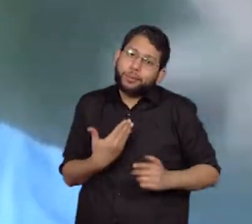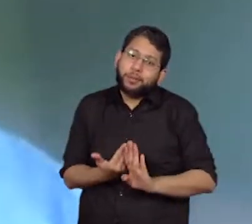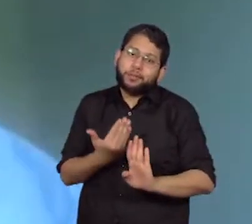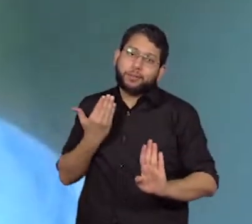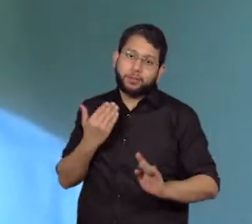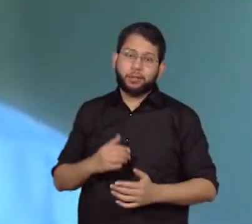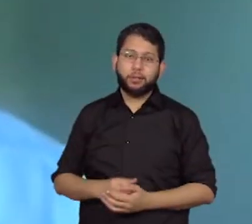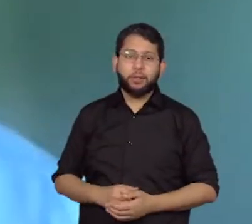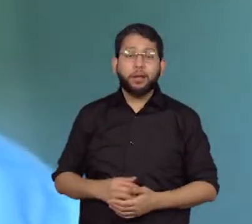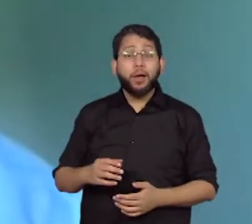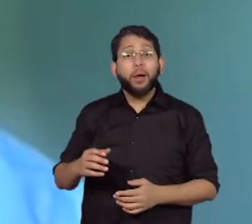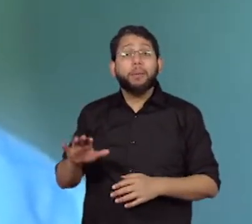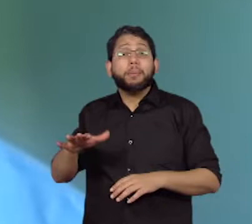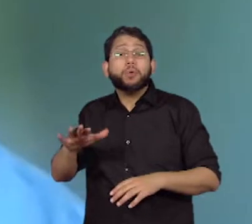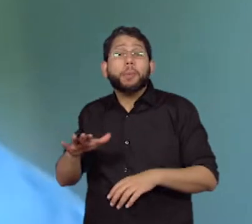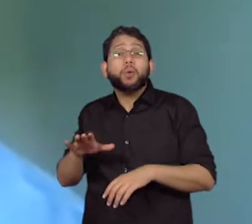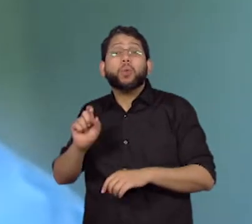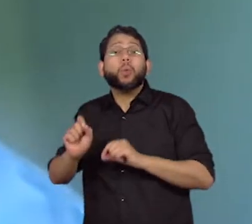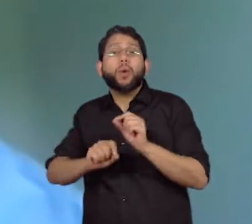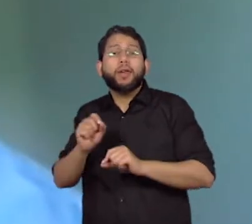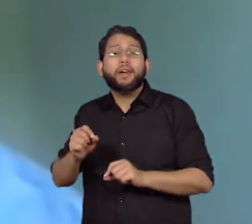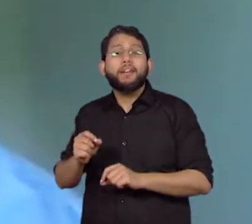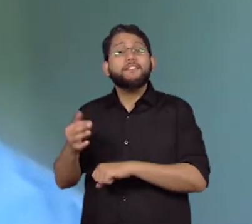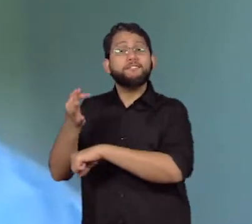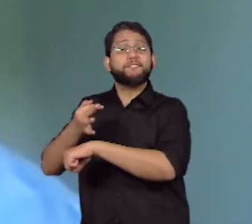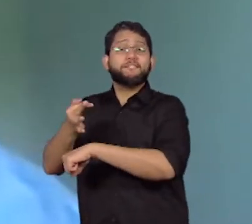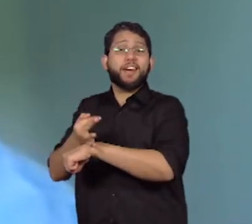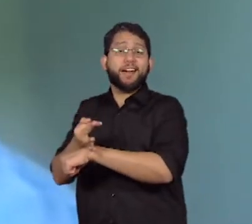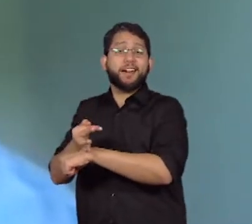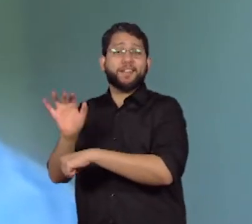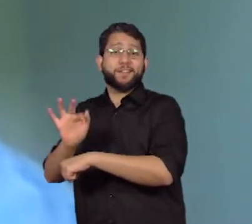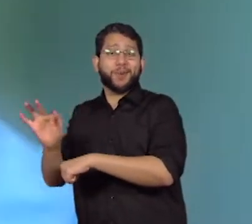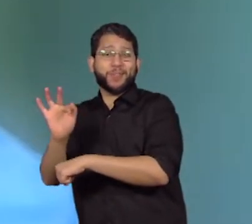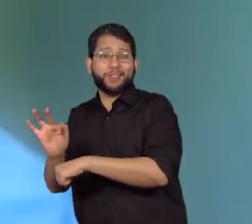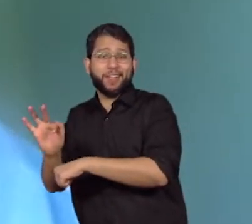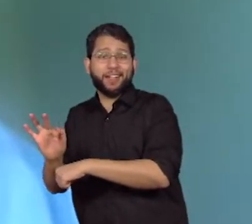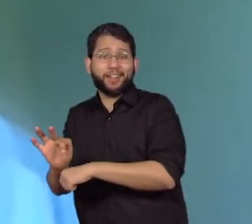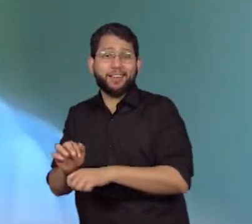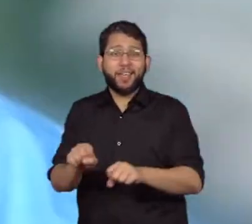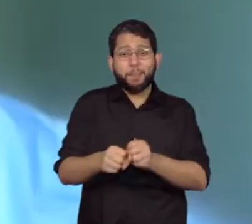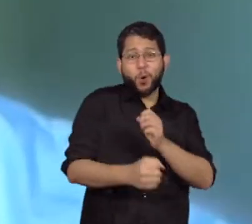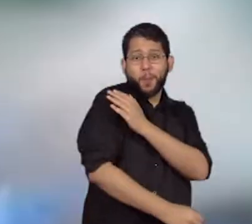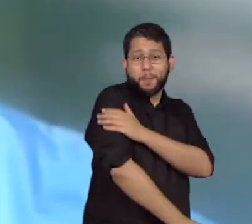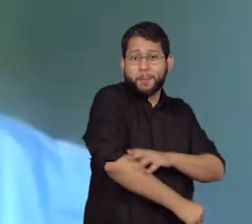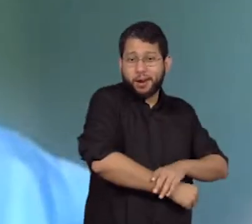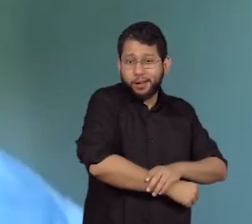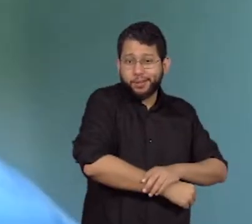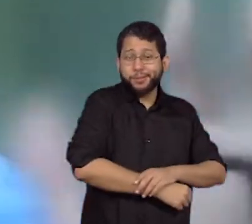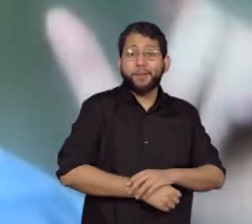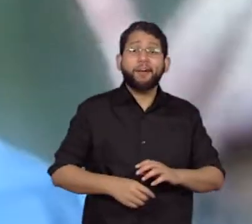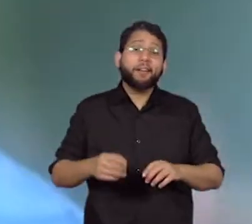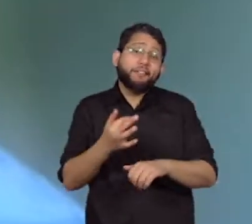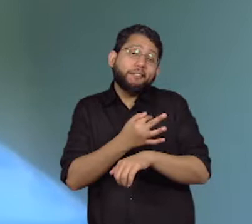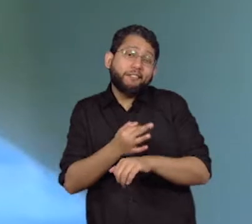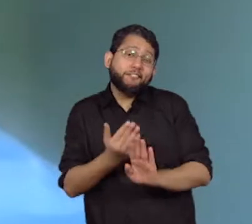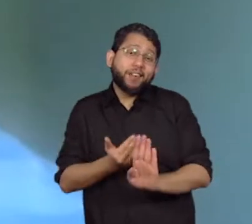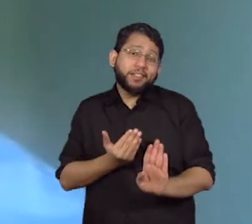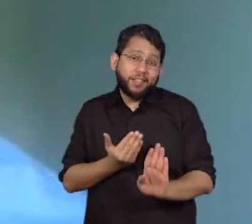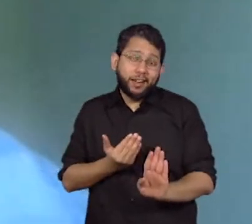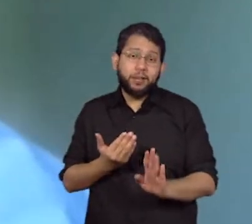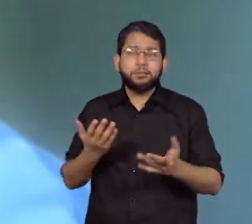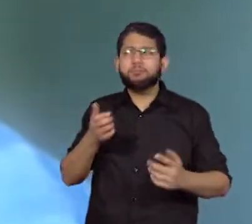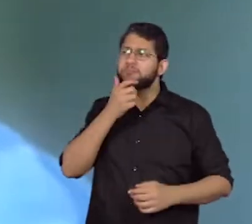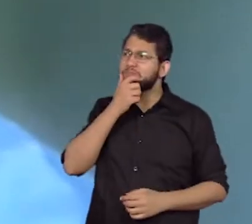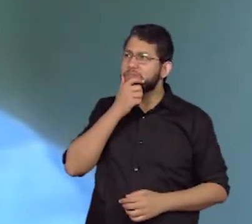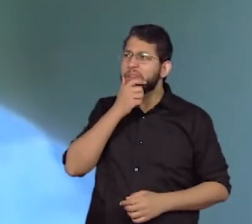Isso perto do período das férias, né? Então eu fiquei umas 2, 3 semanas indo na faculdade, aí alguém me ajudava, escrevia, só que quando vieram as férias, eu